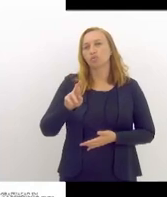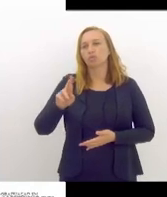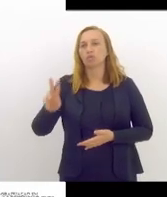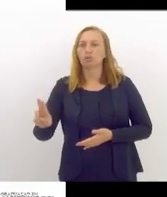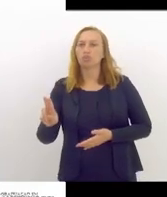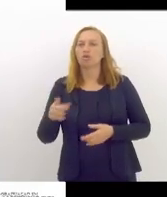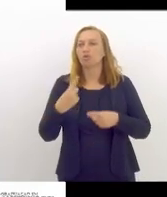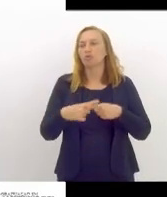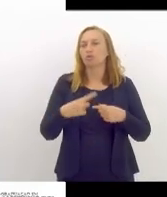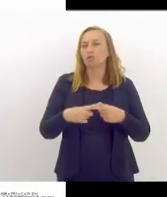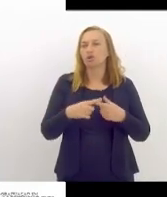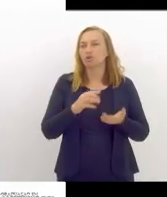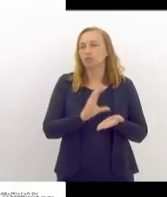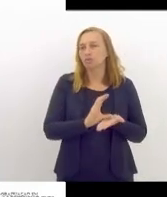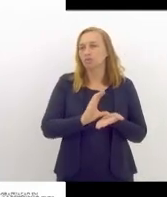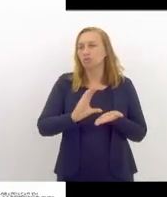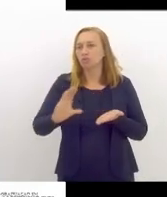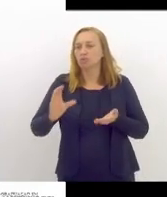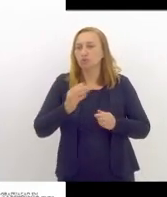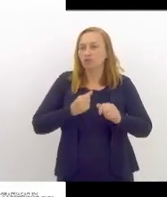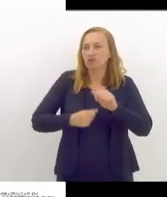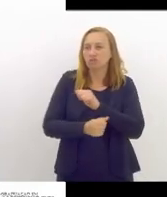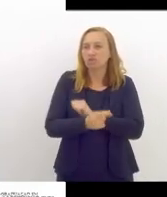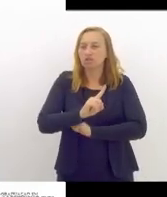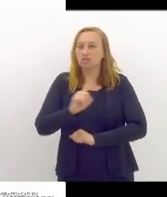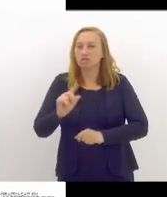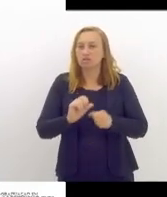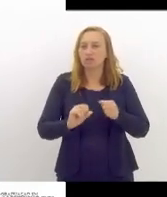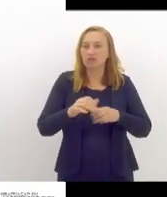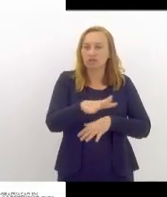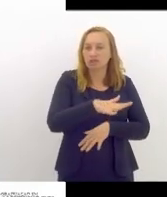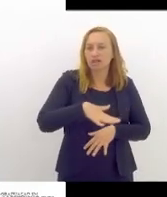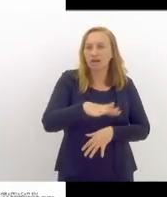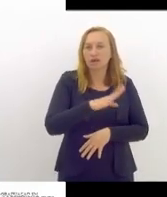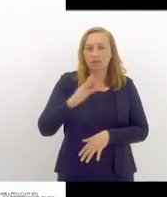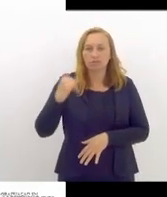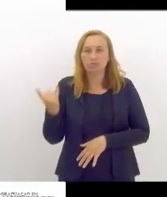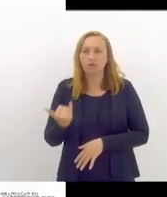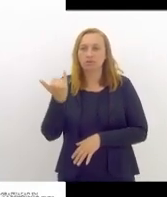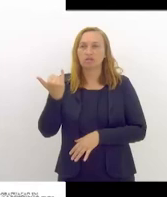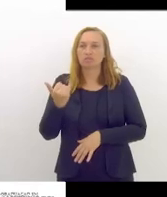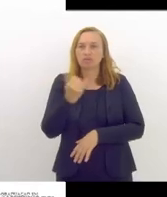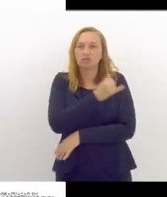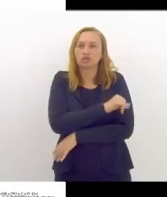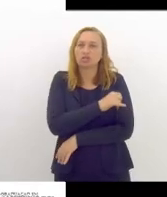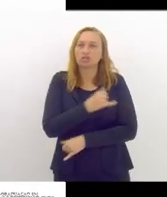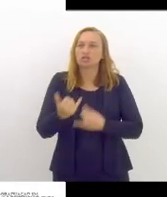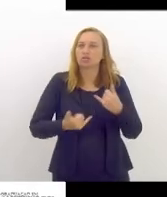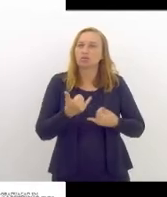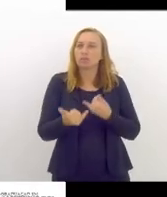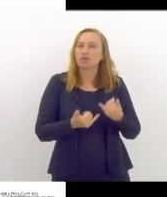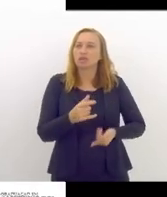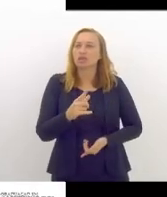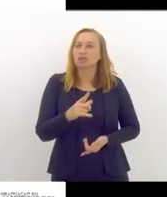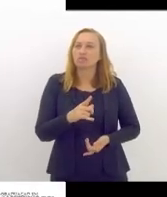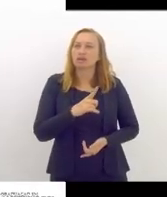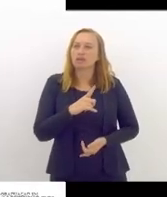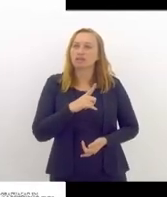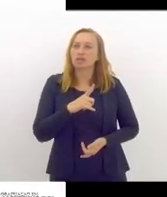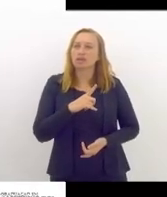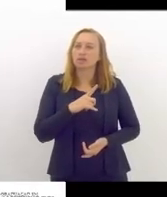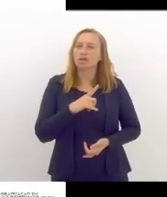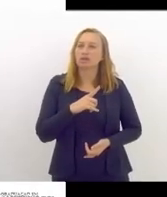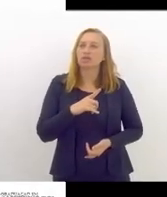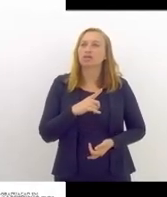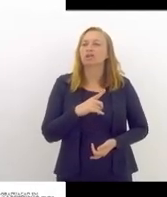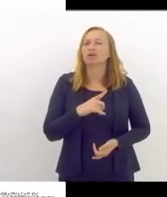aplicados nas investimentos não foram realizados em setores chave do Rio de Janeiro então a gente brinca que vai ter um soluço e esse soluço foi